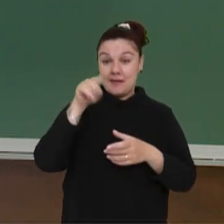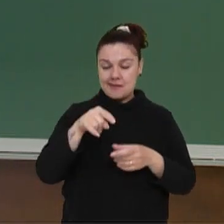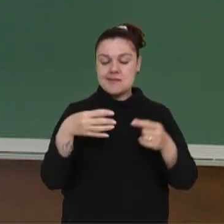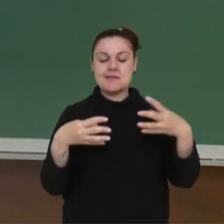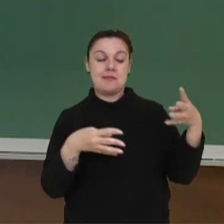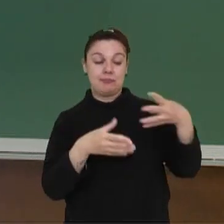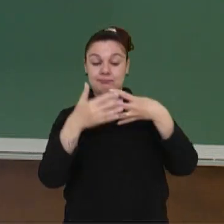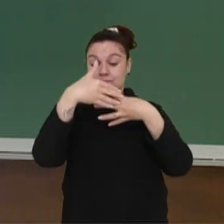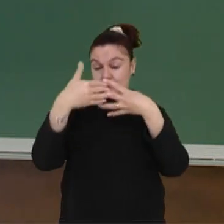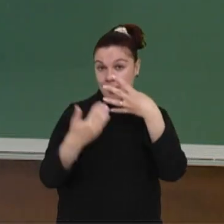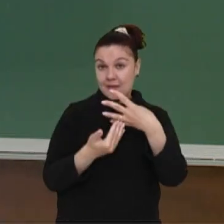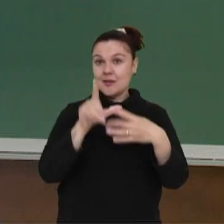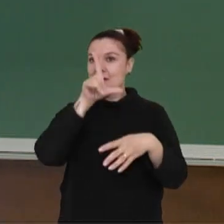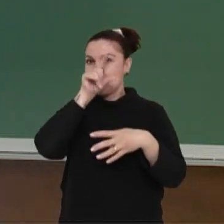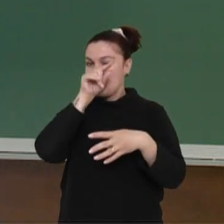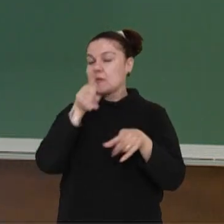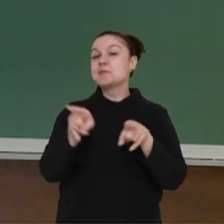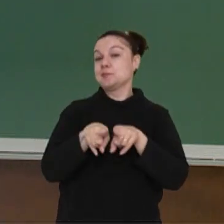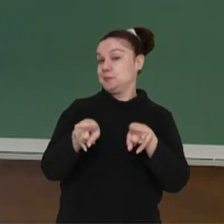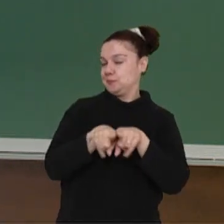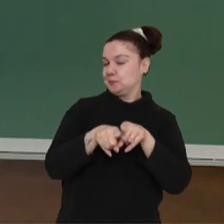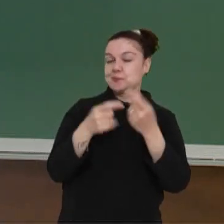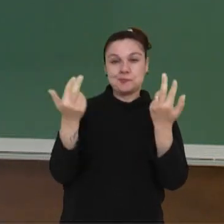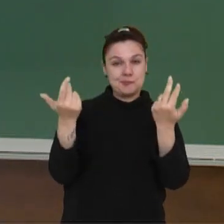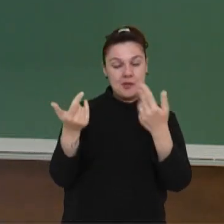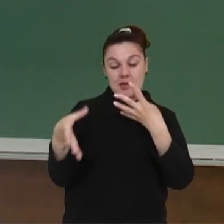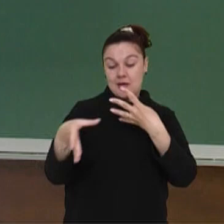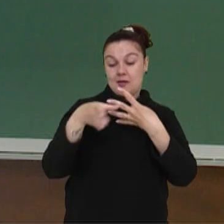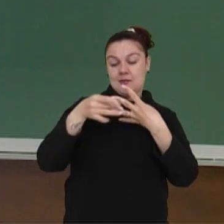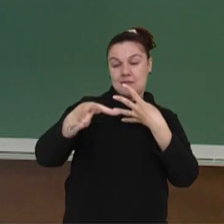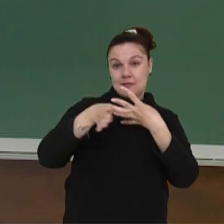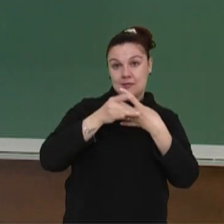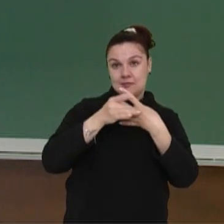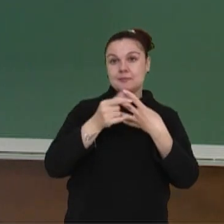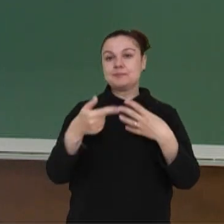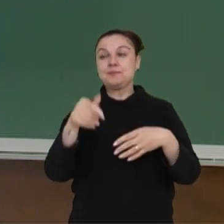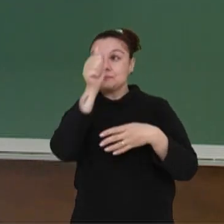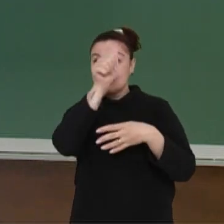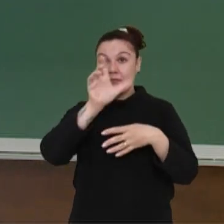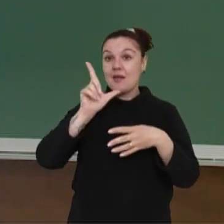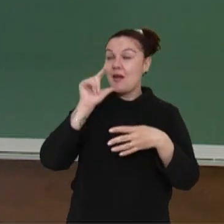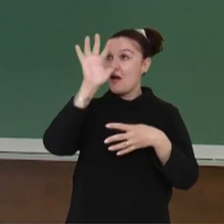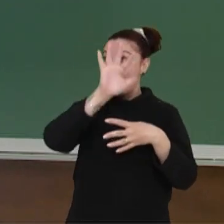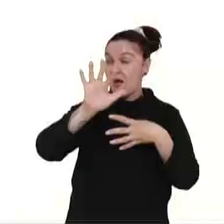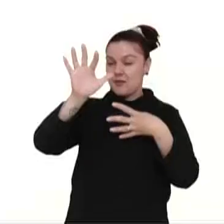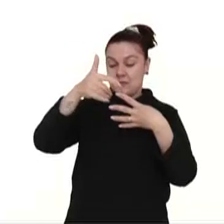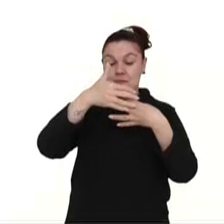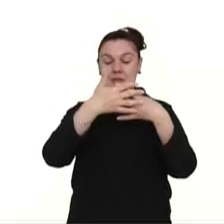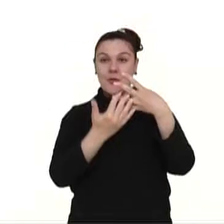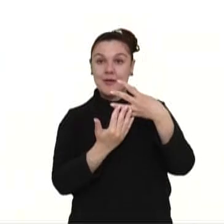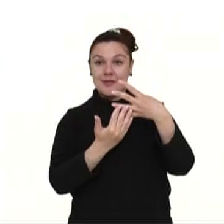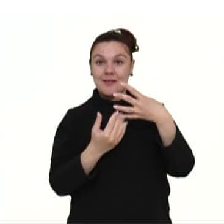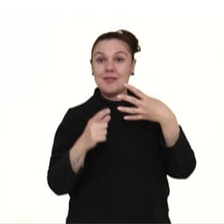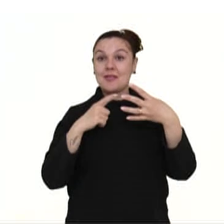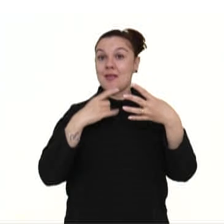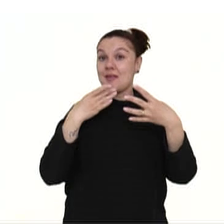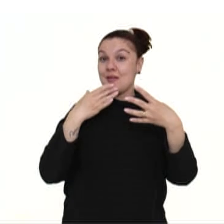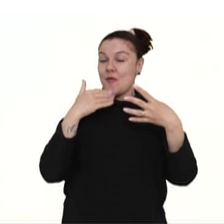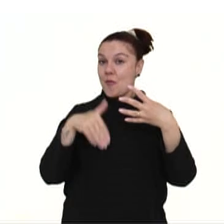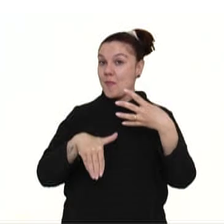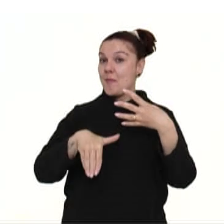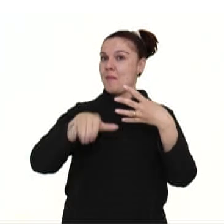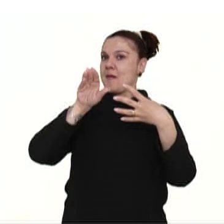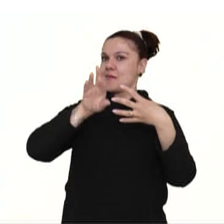nosso sal de cloreto de cobalto não é diferente, ele também agrega a umidade do ar. Hidratando-se, nesse caso, apresenta uma